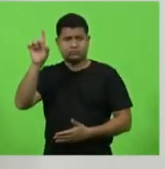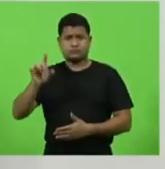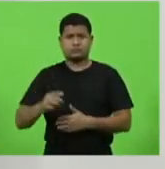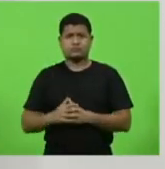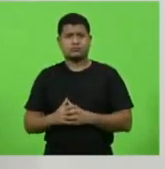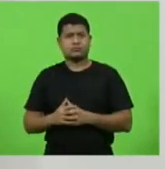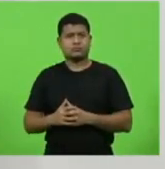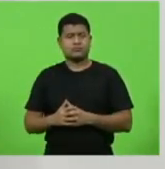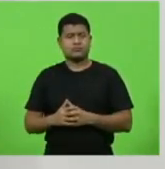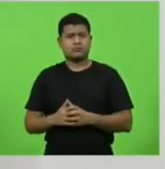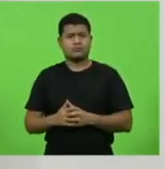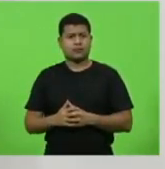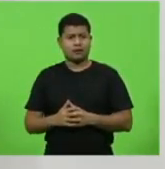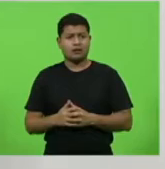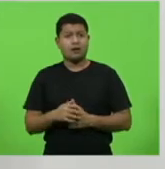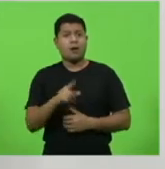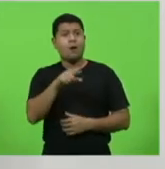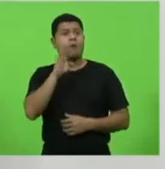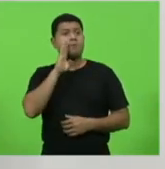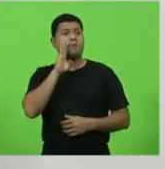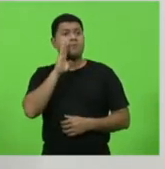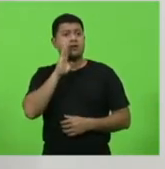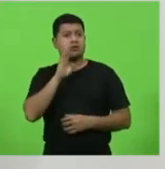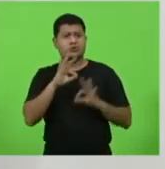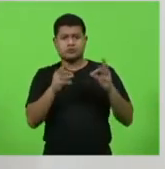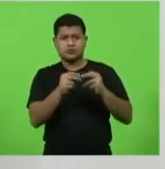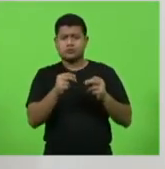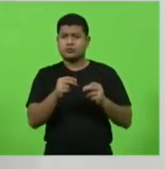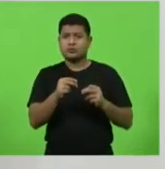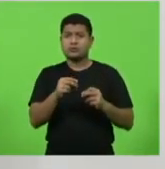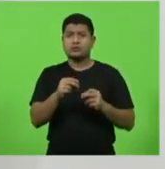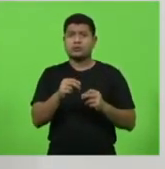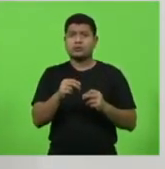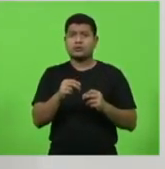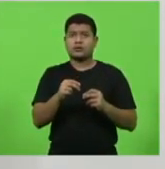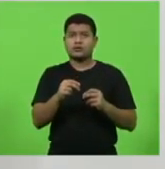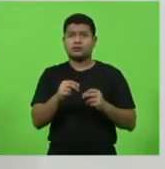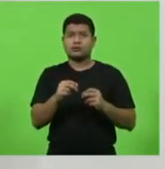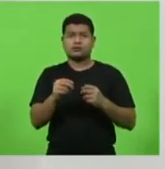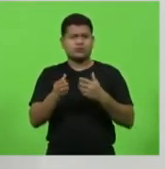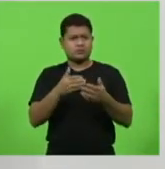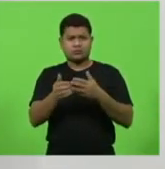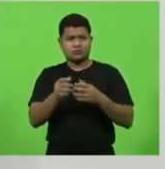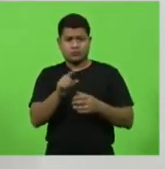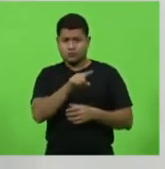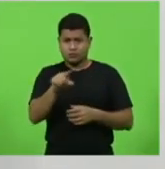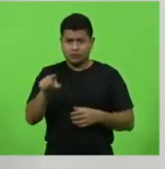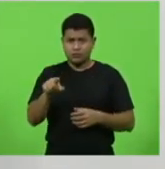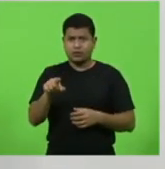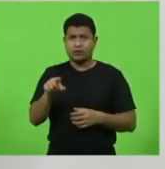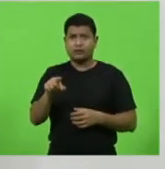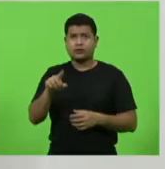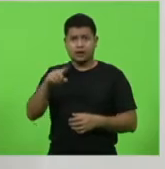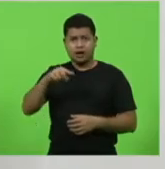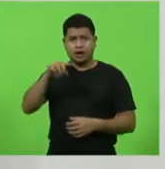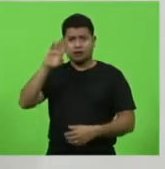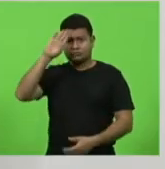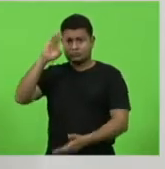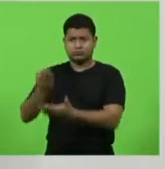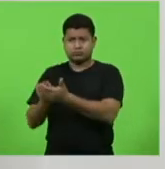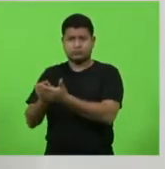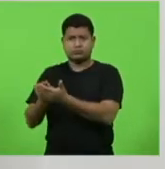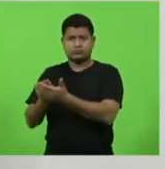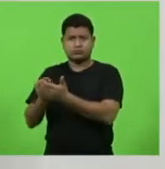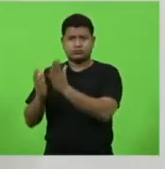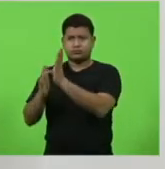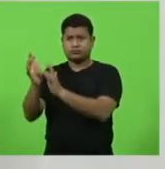Berlanda, é cristão? Acho que todos somos cristãos. Independente do credo. O Alba também é cristão. Eu também sou cristão.